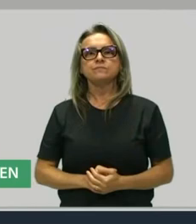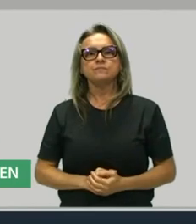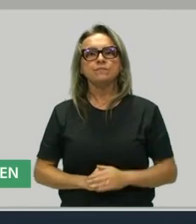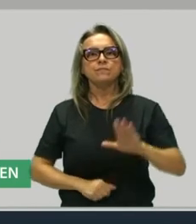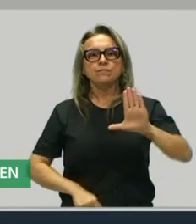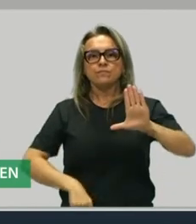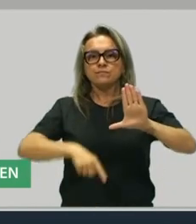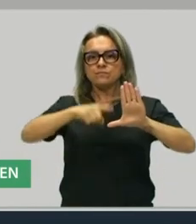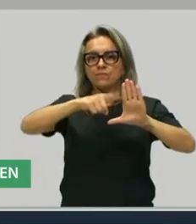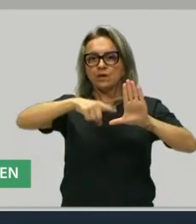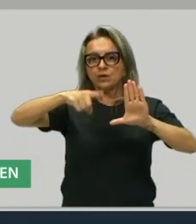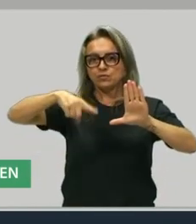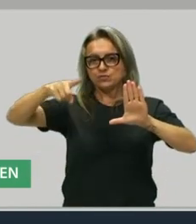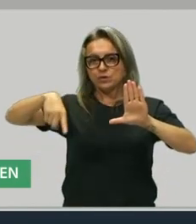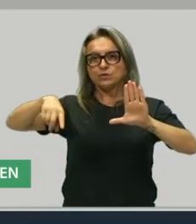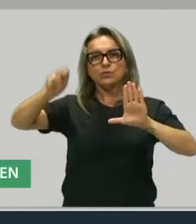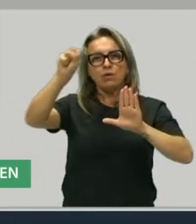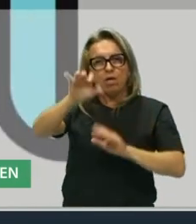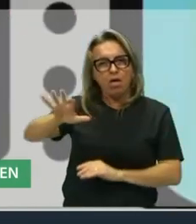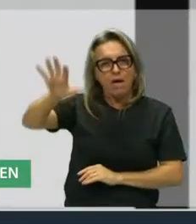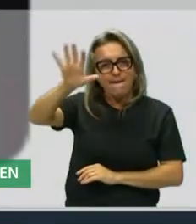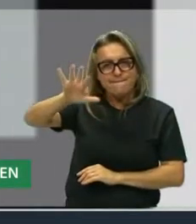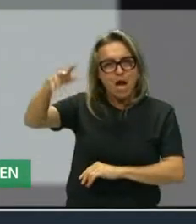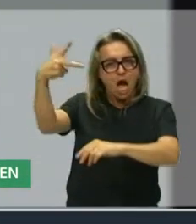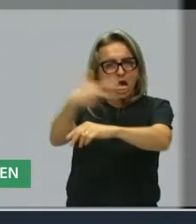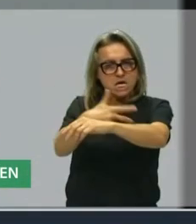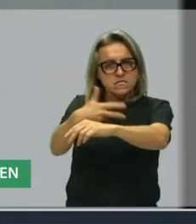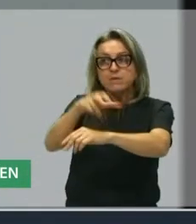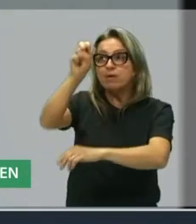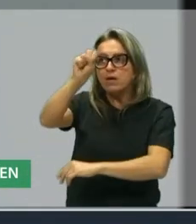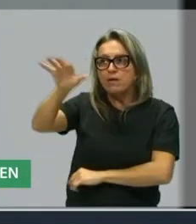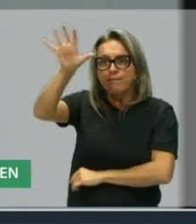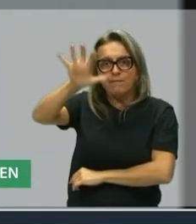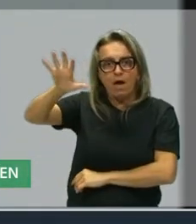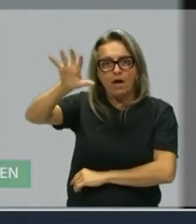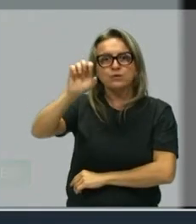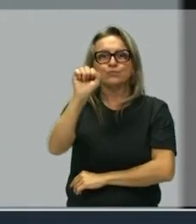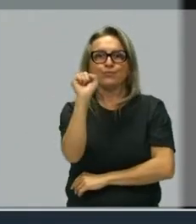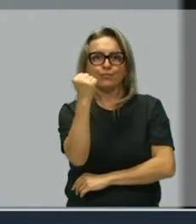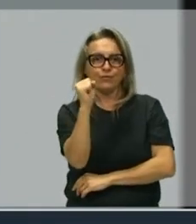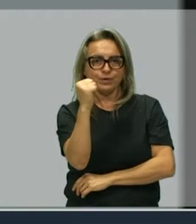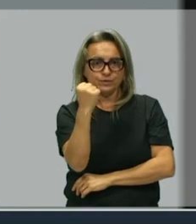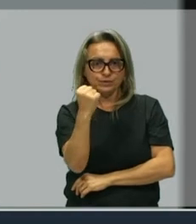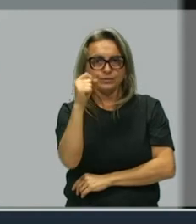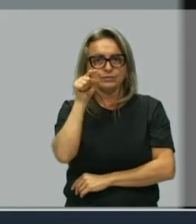Indicadores assistenciais, né? Exames de imagem, quantos exames de imagem?